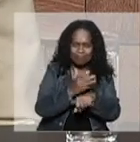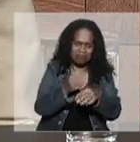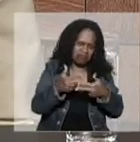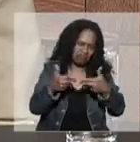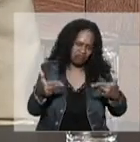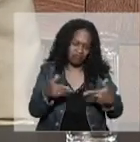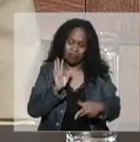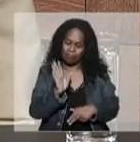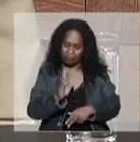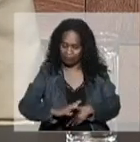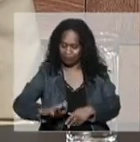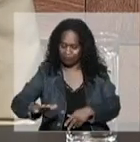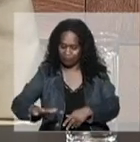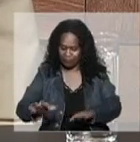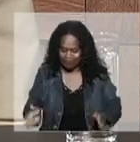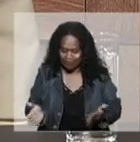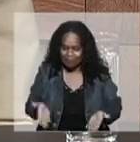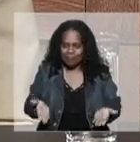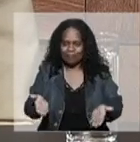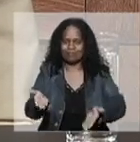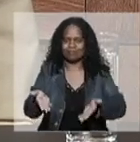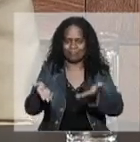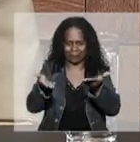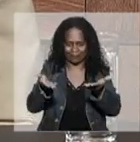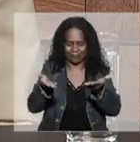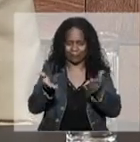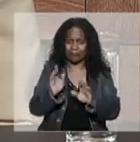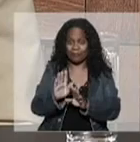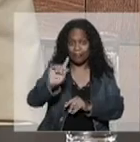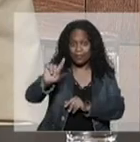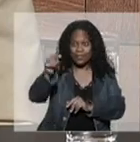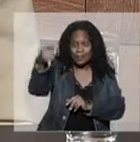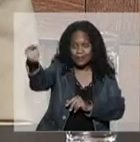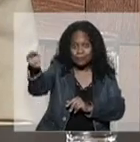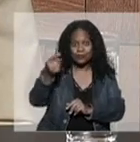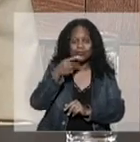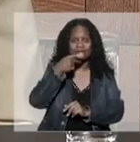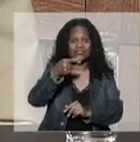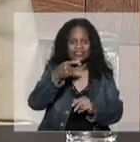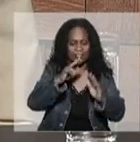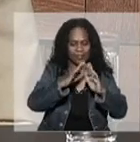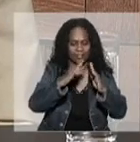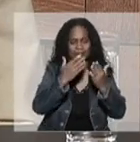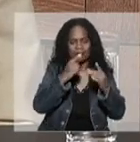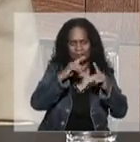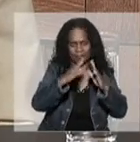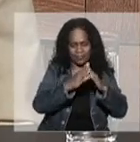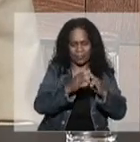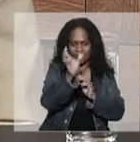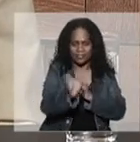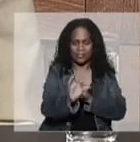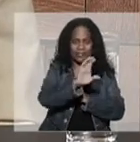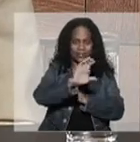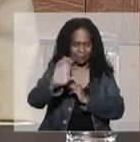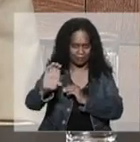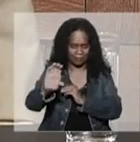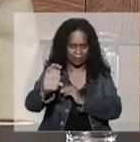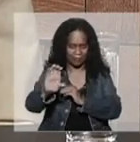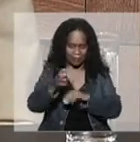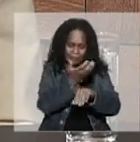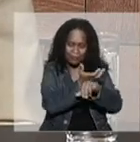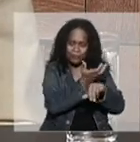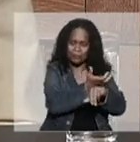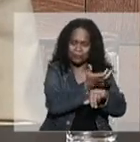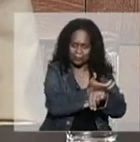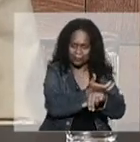coisas, né? E desde criança ela começou a me incentivar. Depois eu comecei a falar na igreja católica, a igreja de São Sebastião,